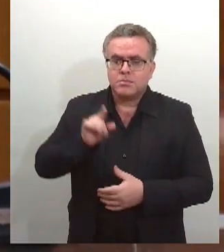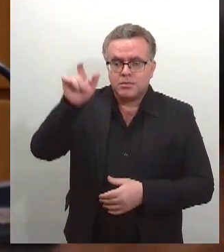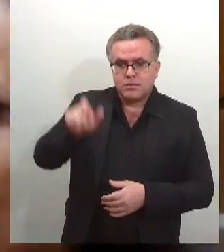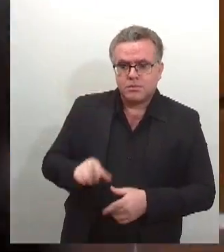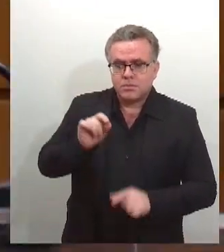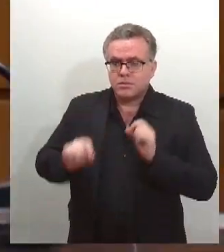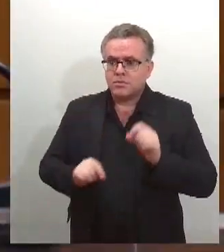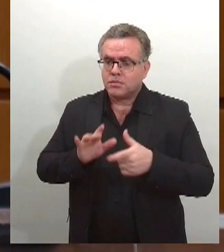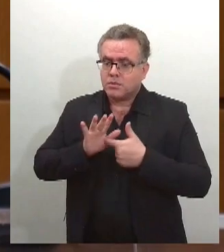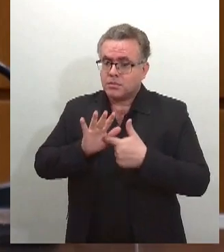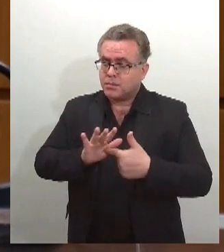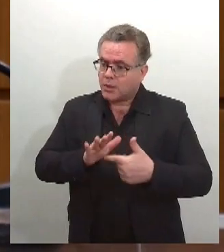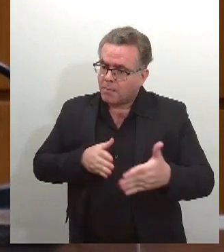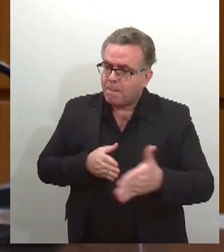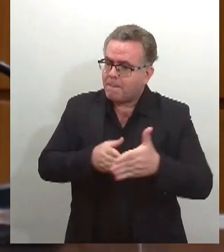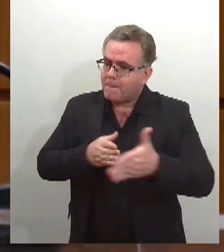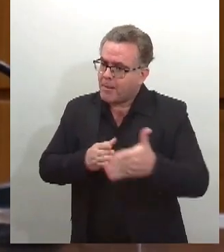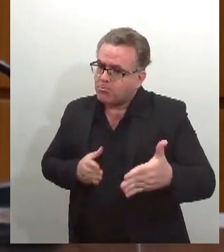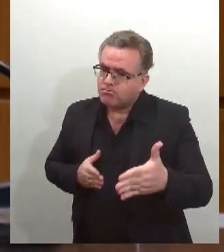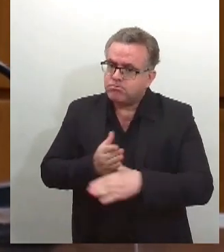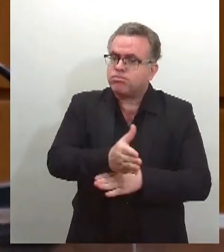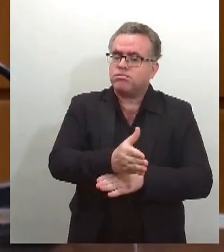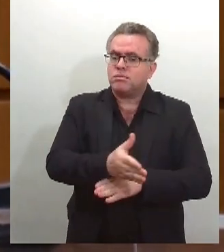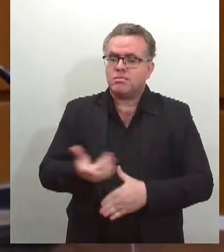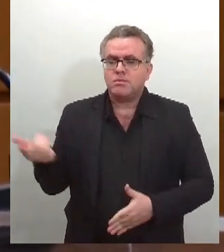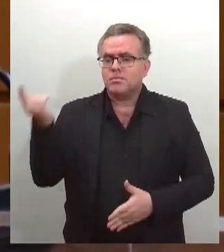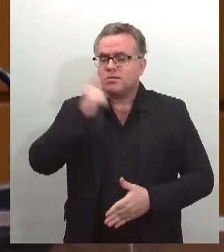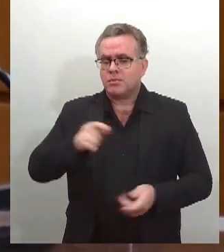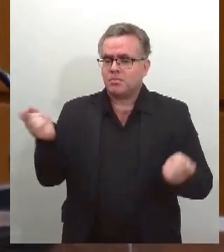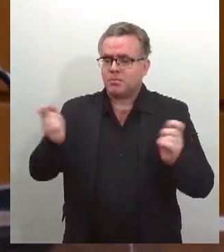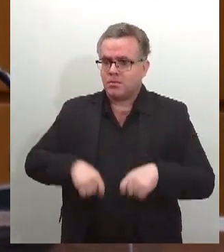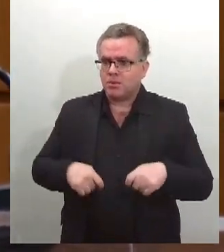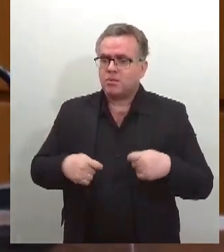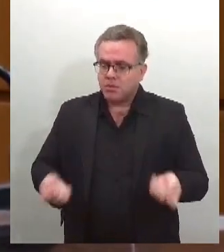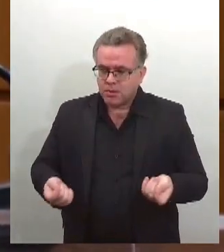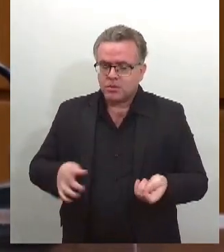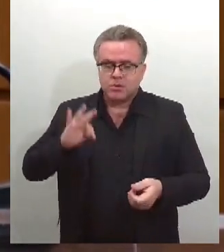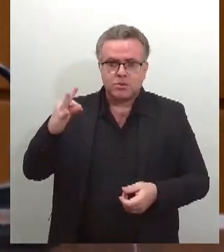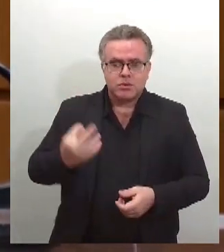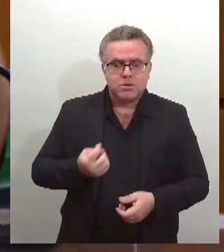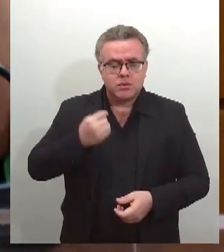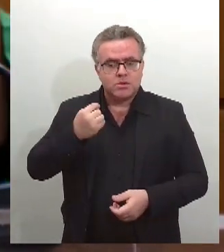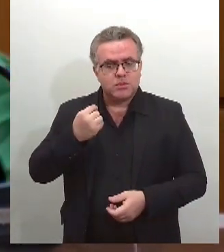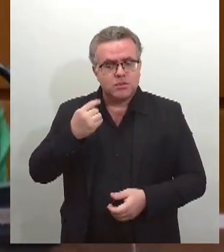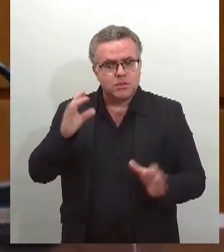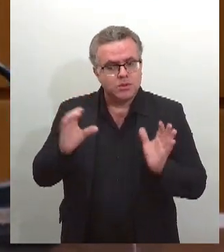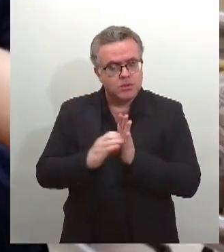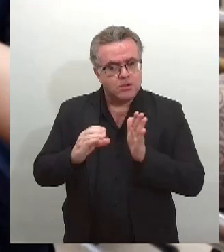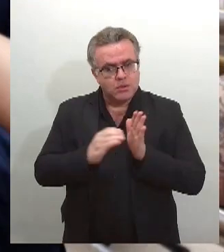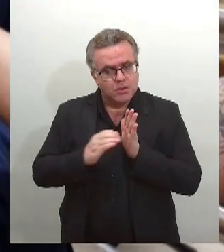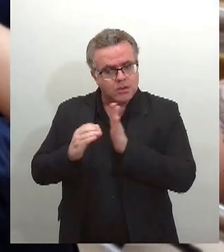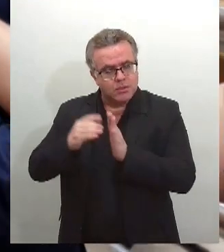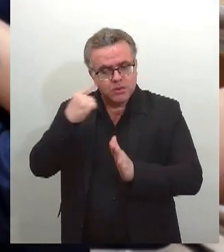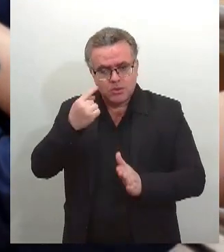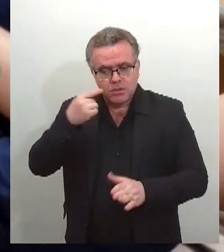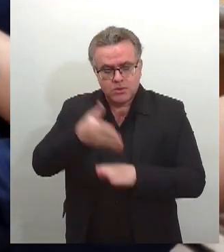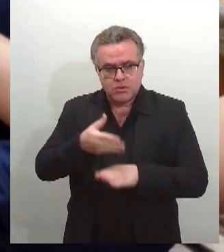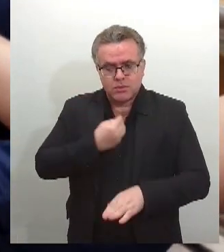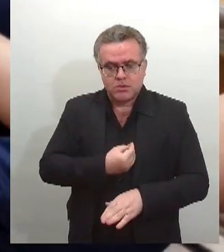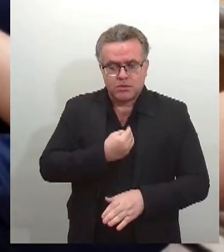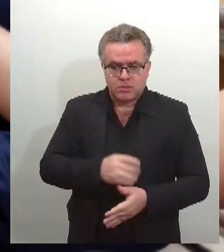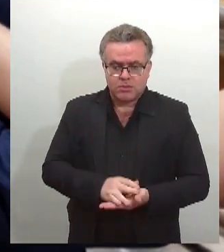barreiras de comunicação é fundamental para que a comunidade surda participe plenamente da sociedade. Nós temos